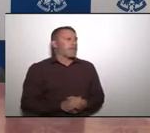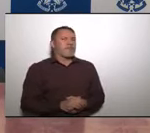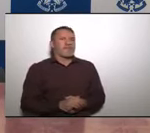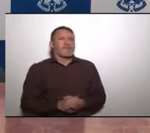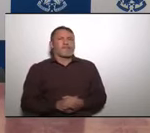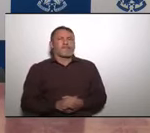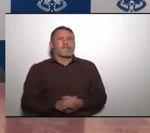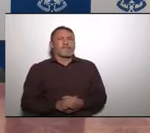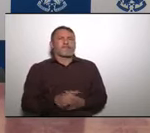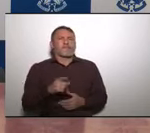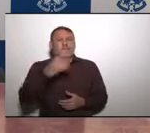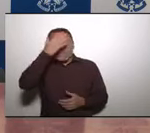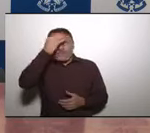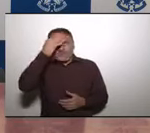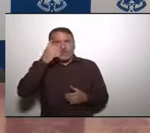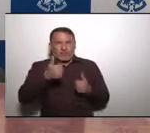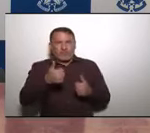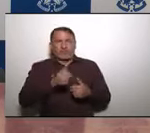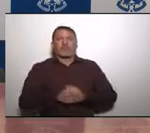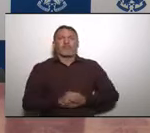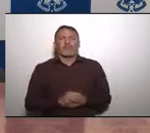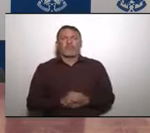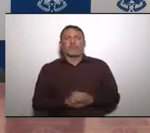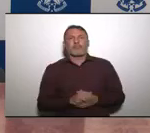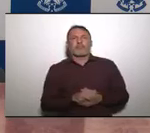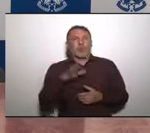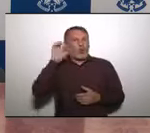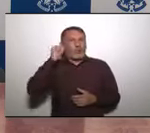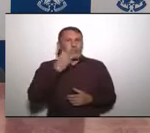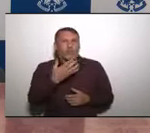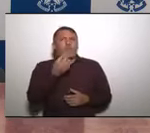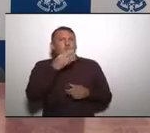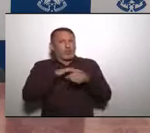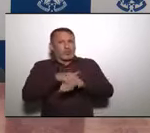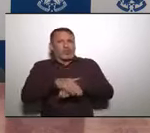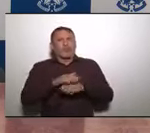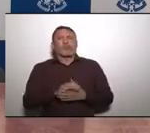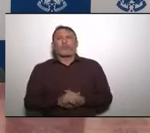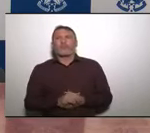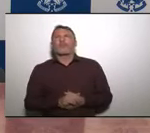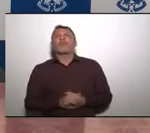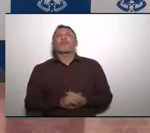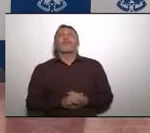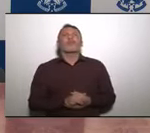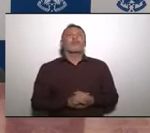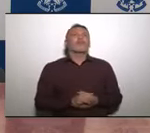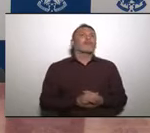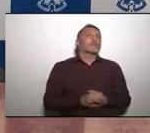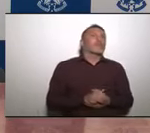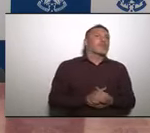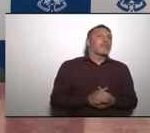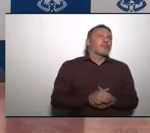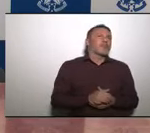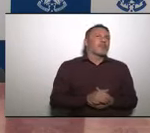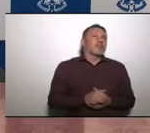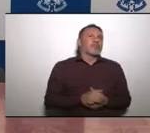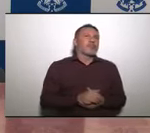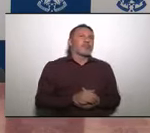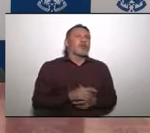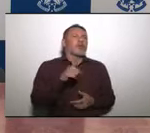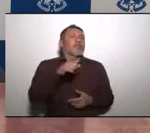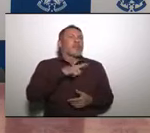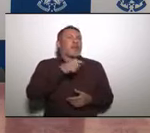Oi, governador, está me ouvindo? Estou ouvindo, Daniel. Boa noite, governador. Então, em entrevista recente, o subsecretário